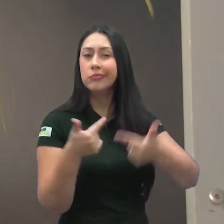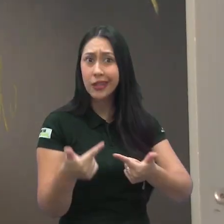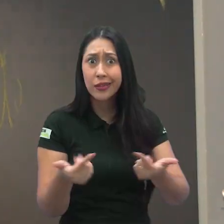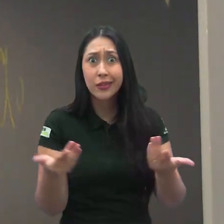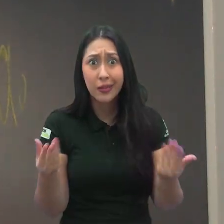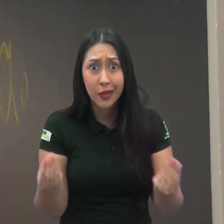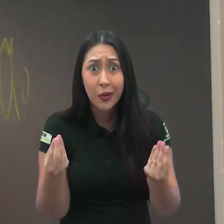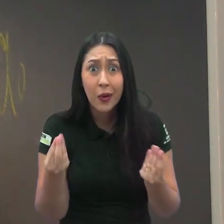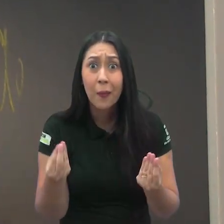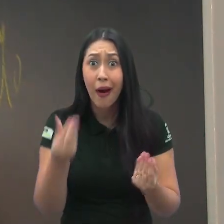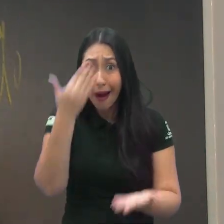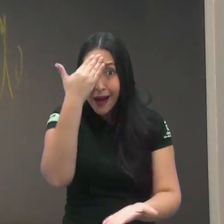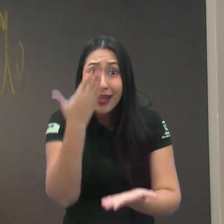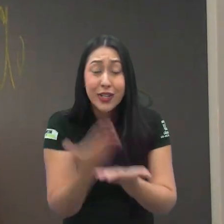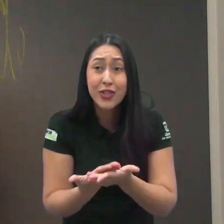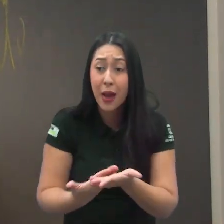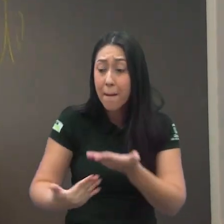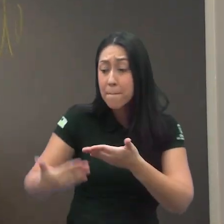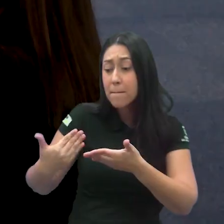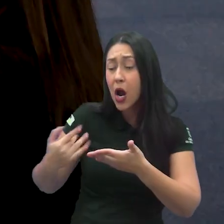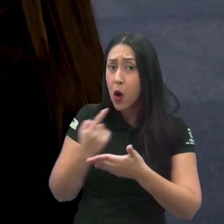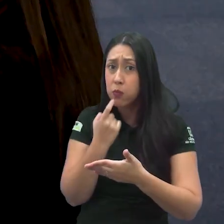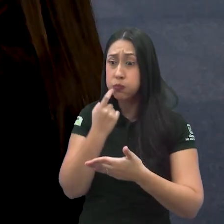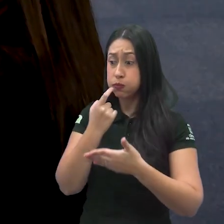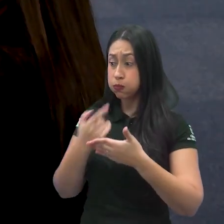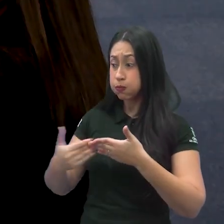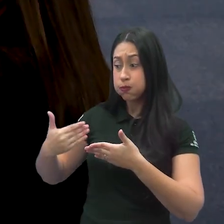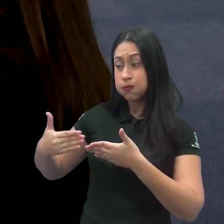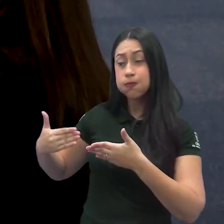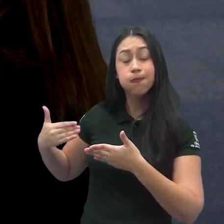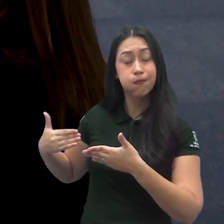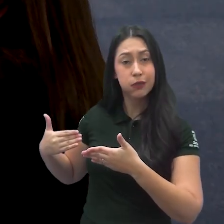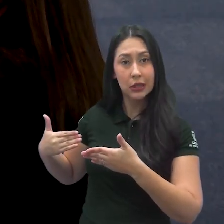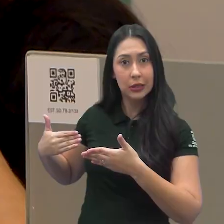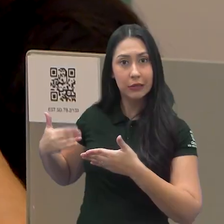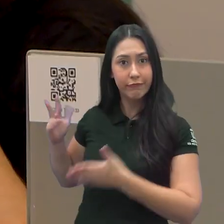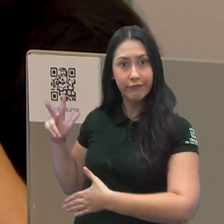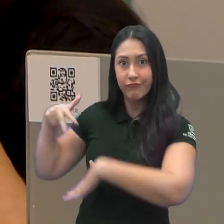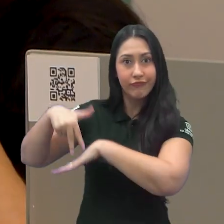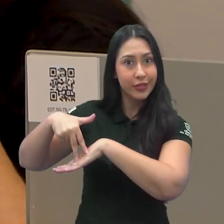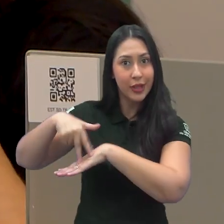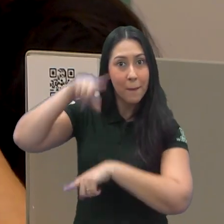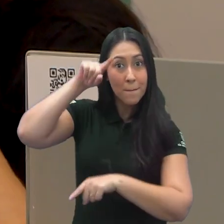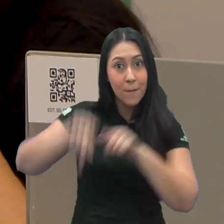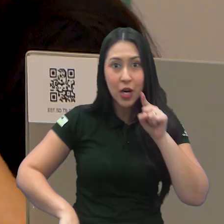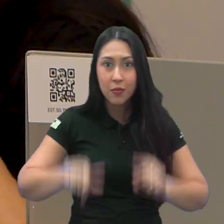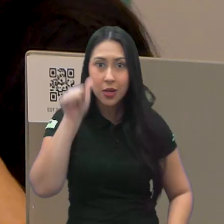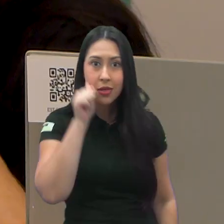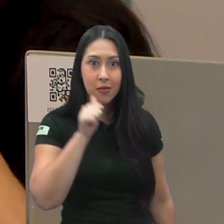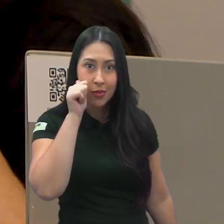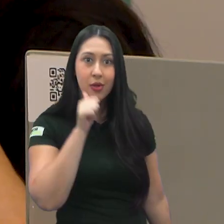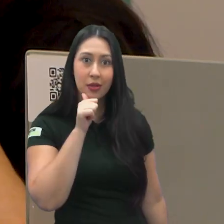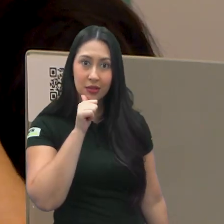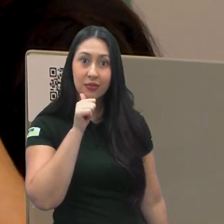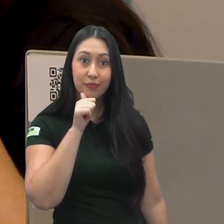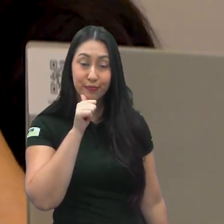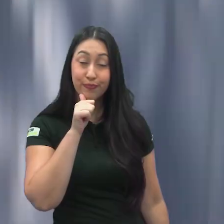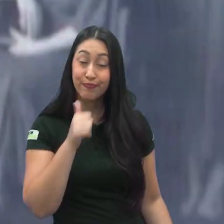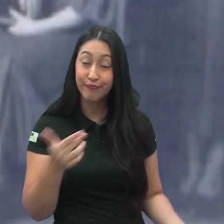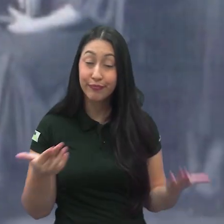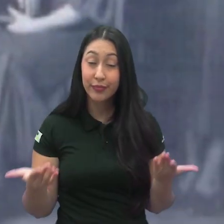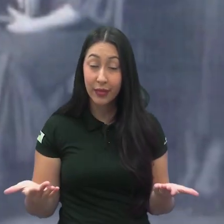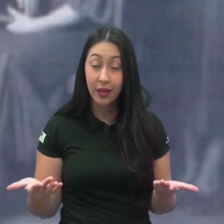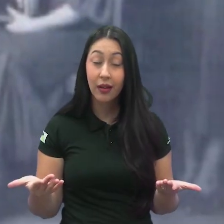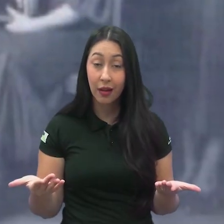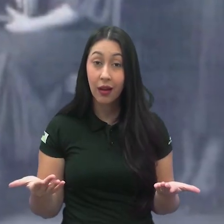acreditar que, em um passado pouco distante, ocupar esses espaços não era permitido para mulheres? Pois é,